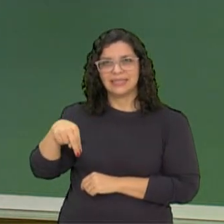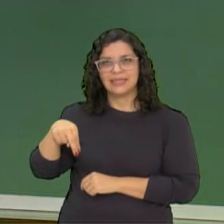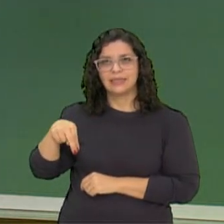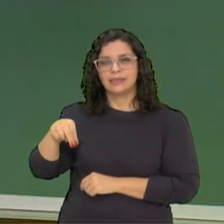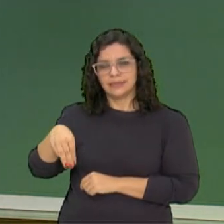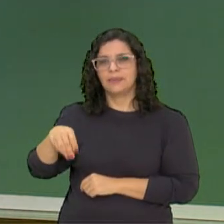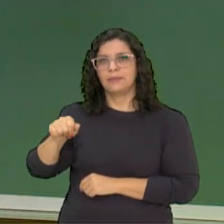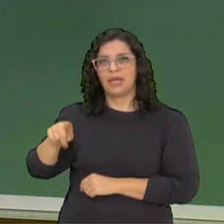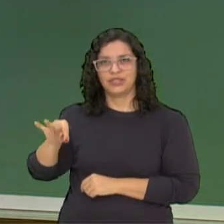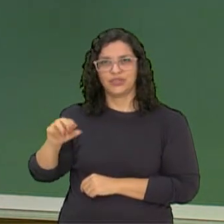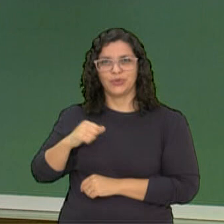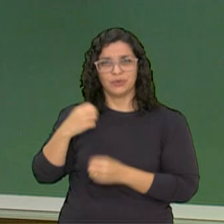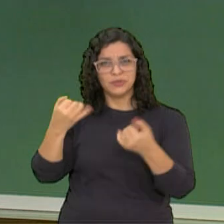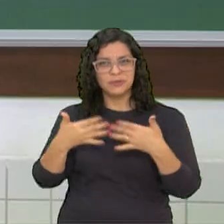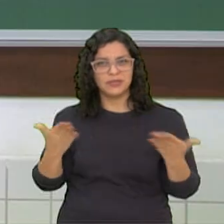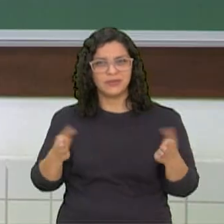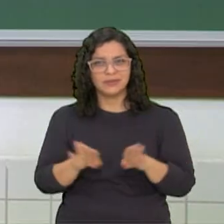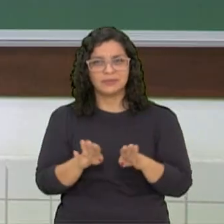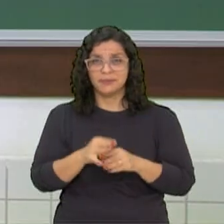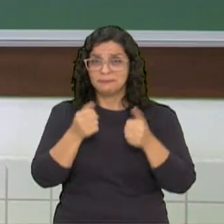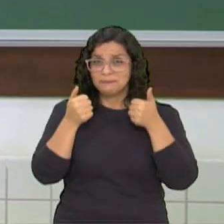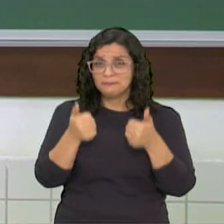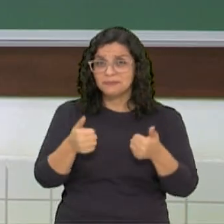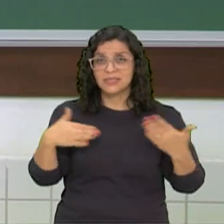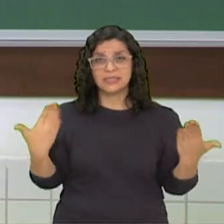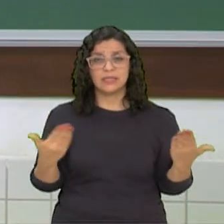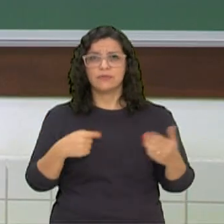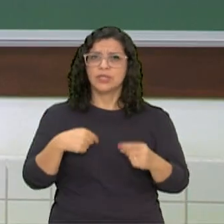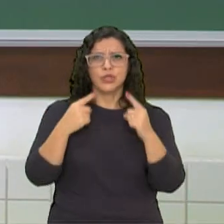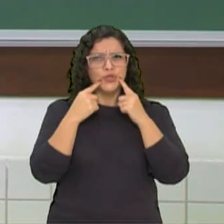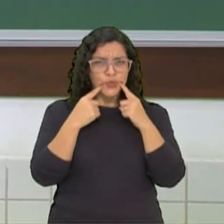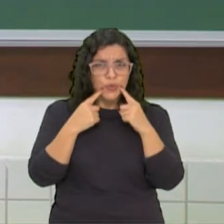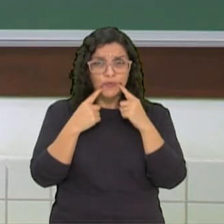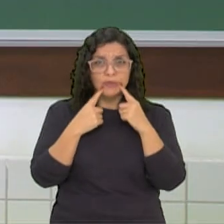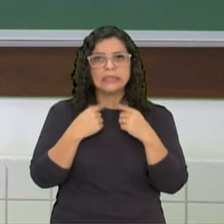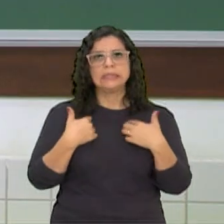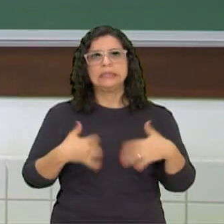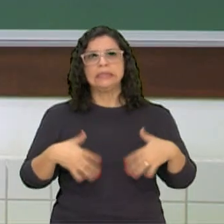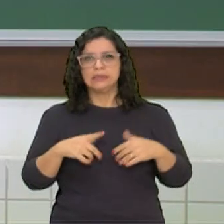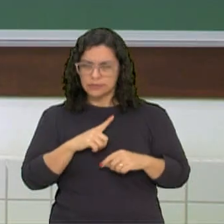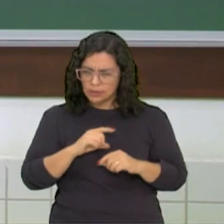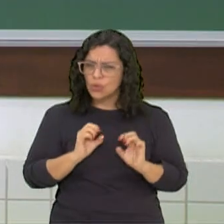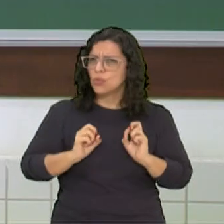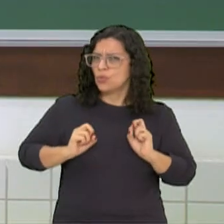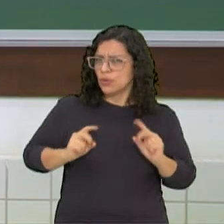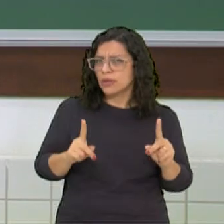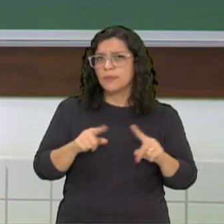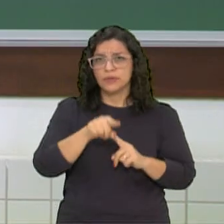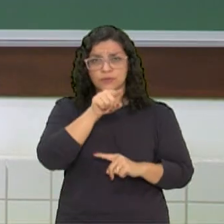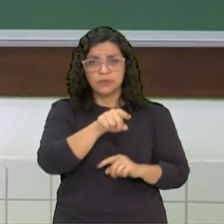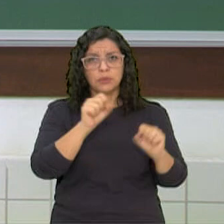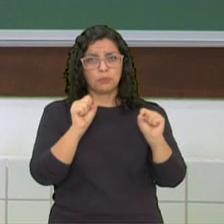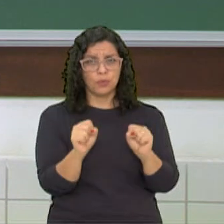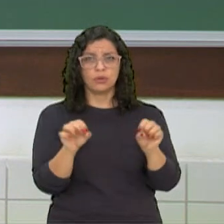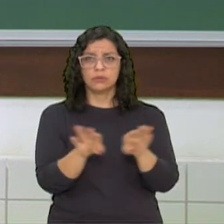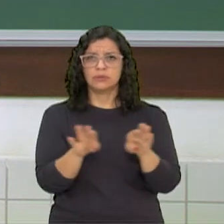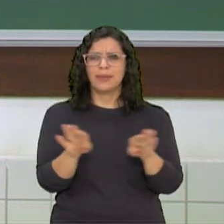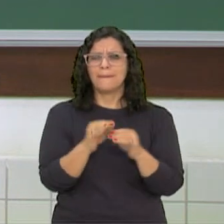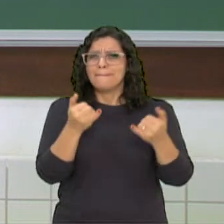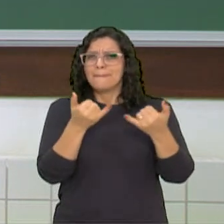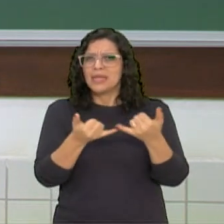simpático e parasimpático. Beleza? Pessoal, muitas dúvidas podem acontecer, podem ocorrer, você pode